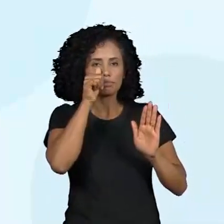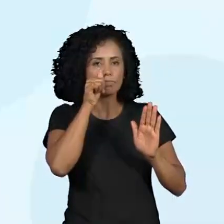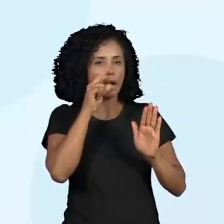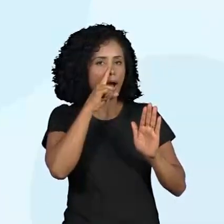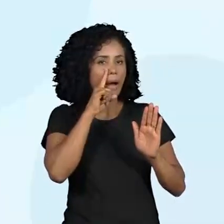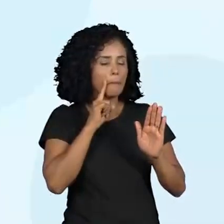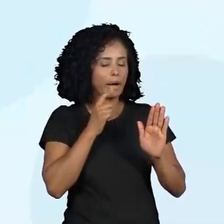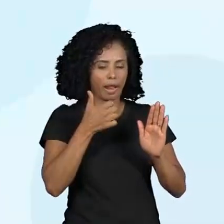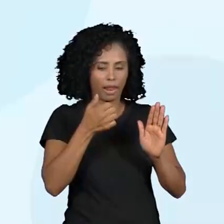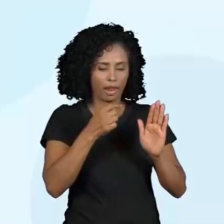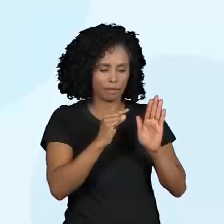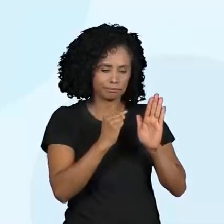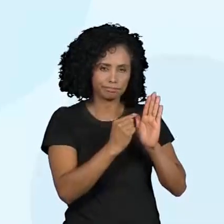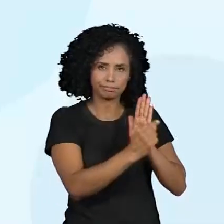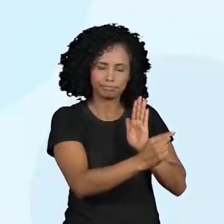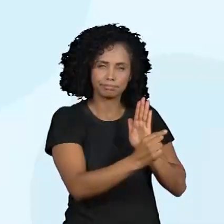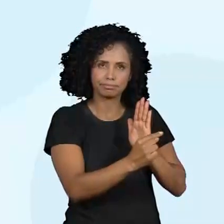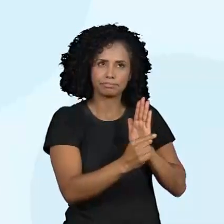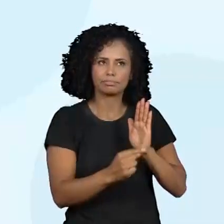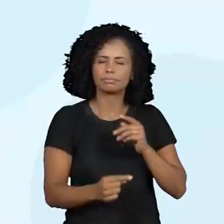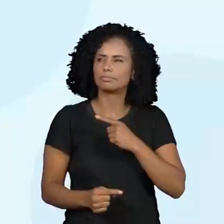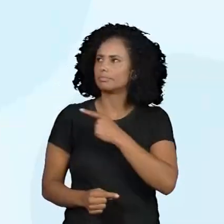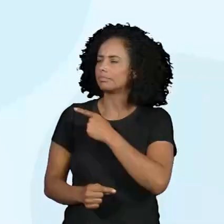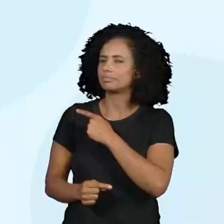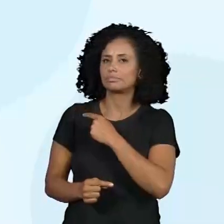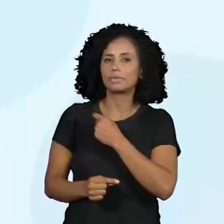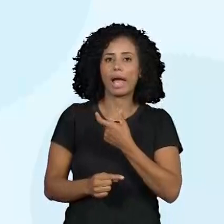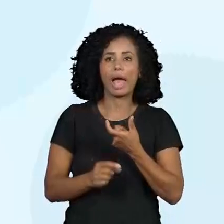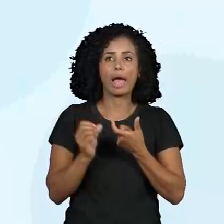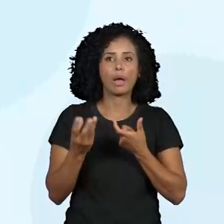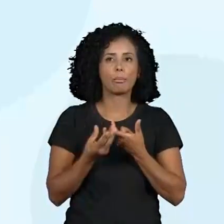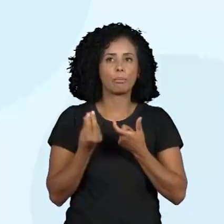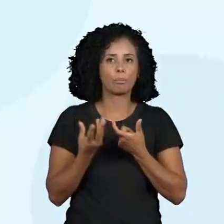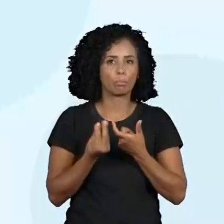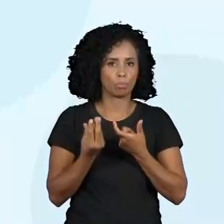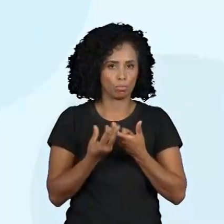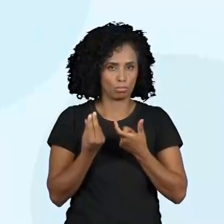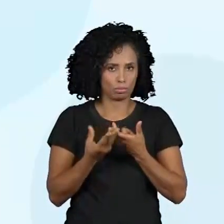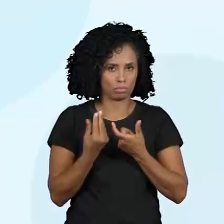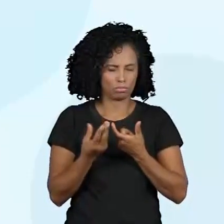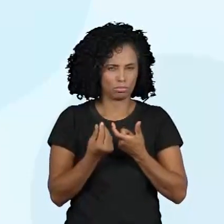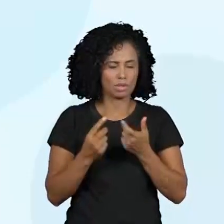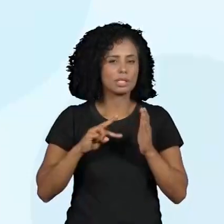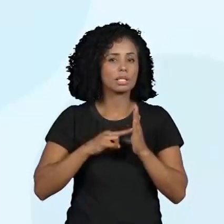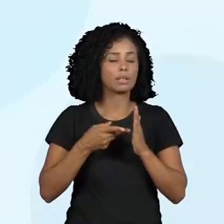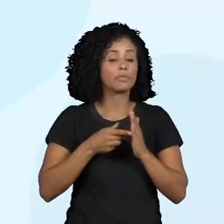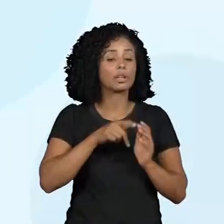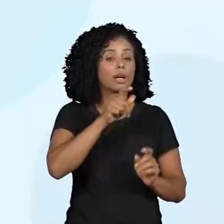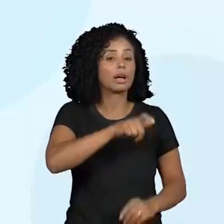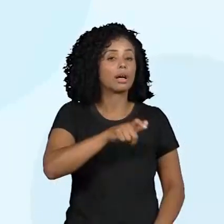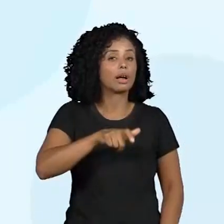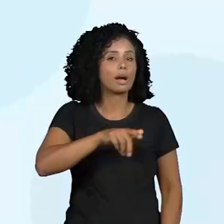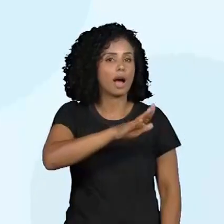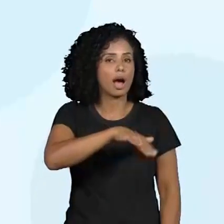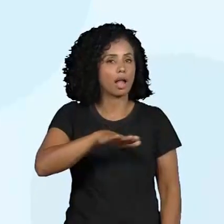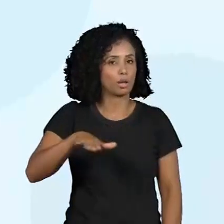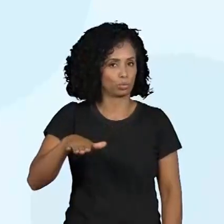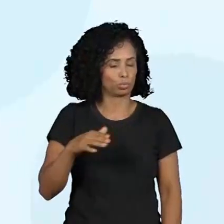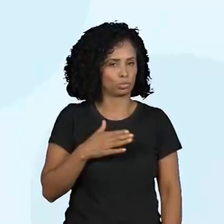tenho um plural aqui ó os alunos que é o meu sujeito de quem que eu estou falando dos alunos